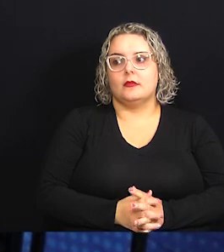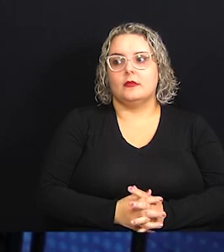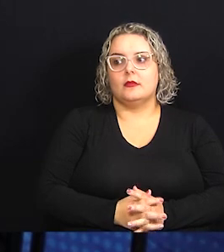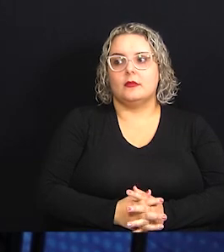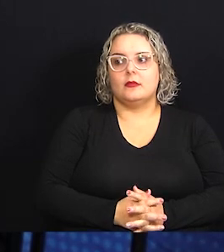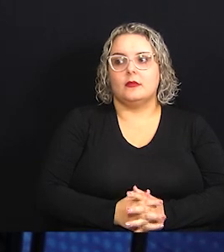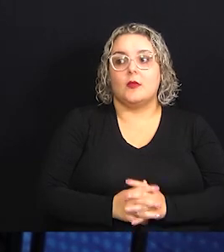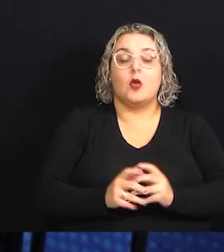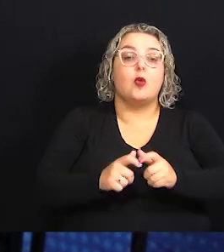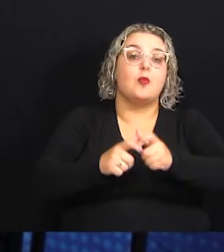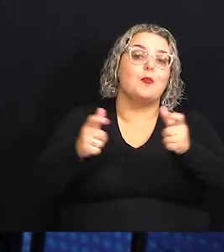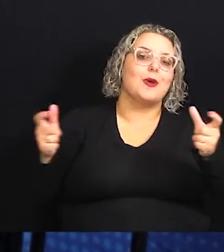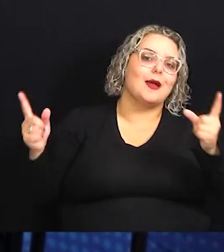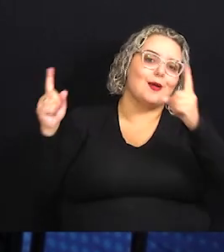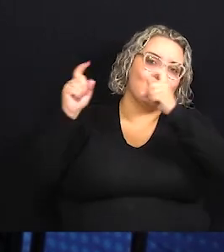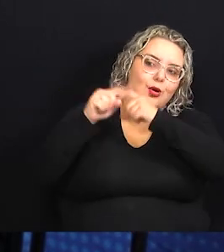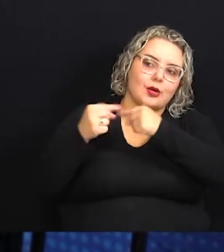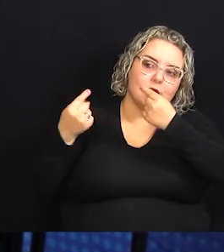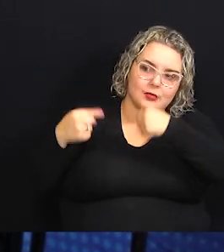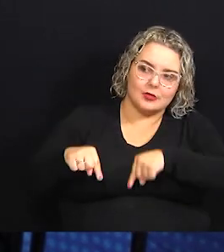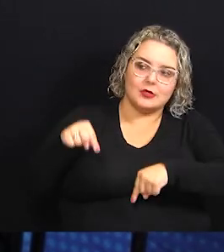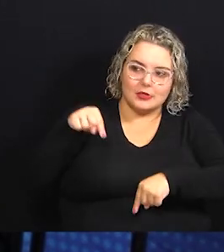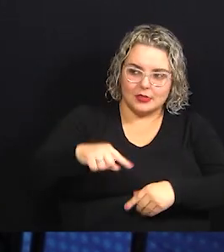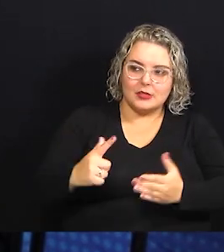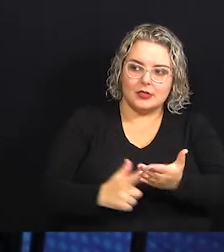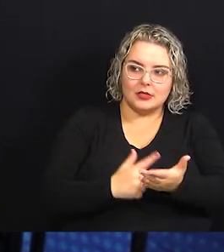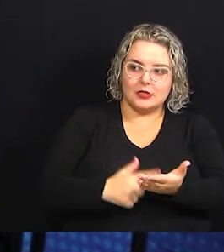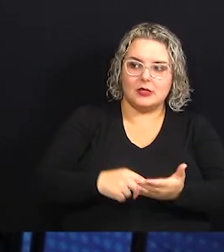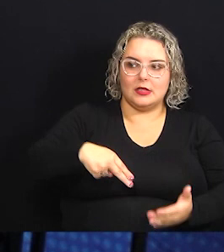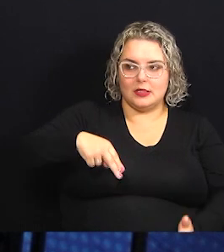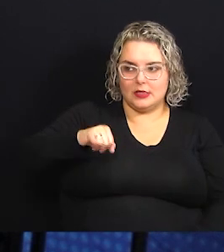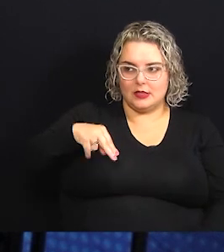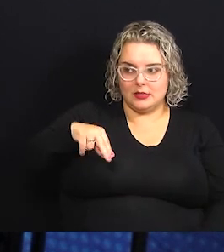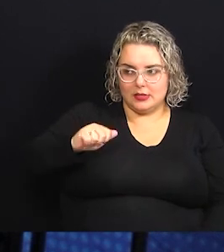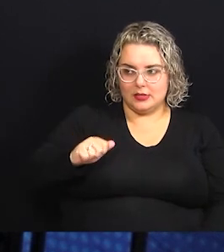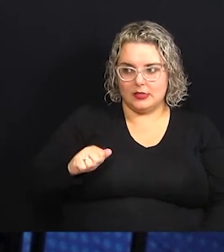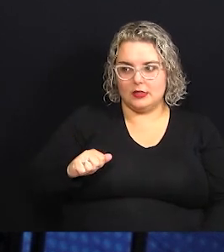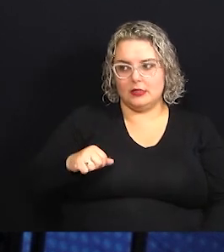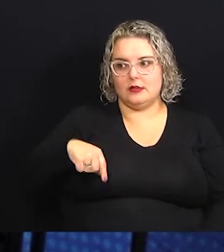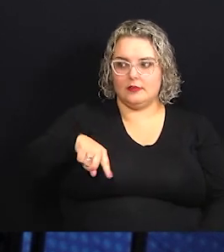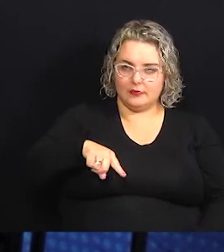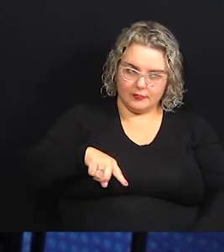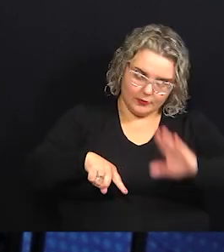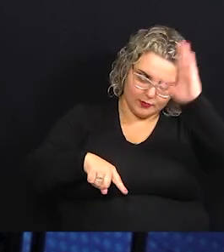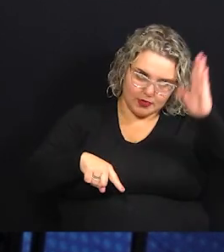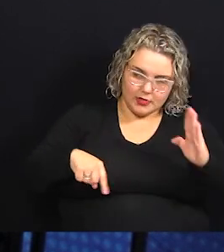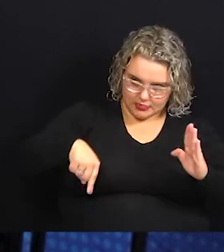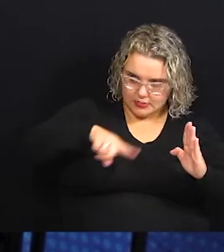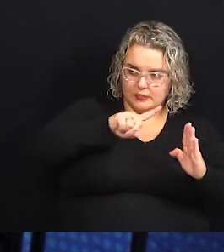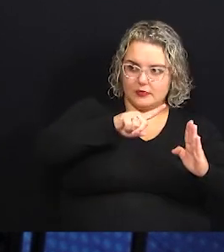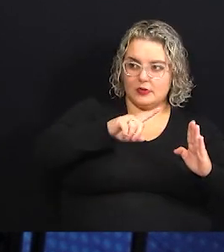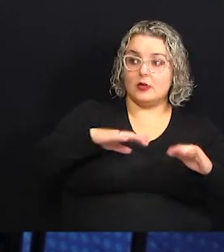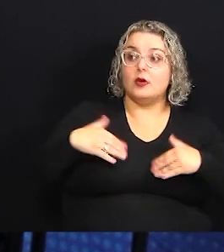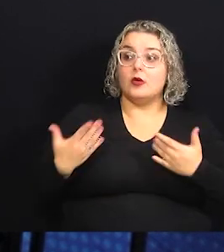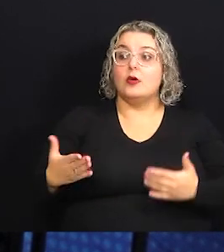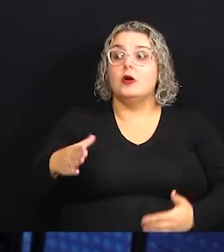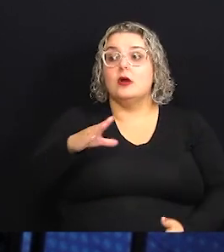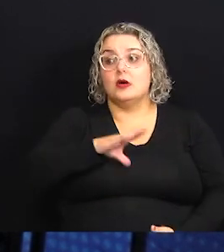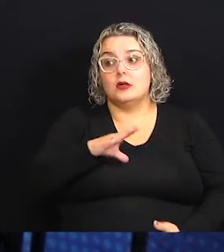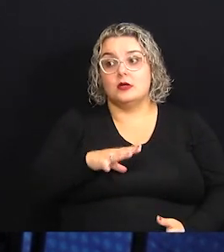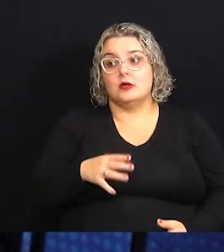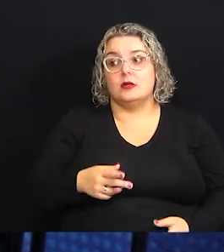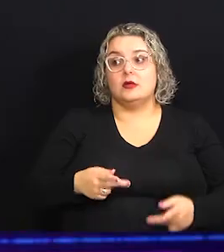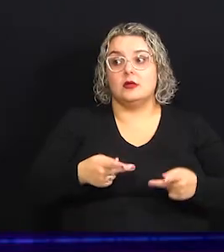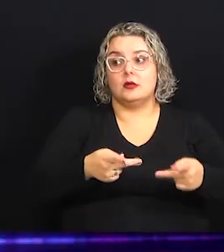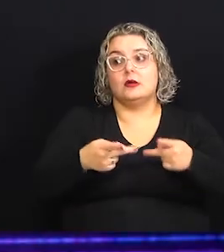O maior desafio neste livro, Nina Vai ao Brasil, na verdade, foi decidir quais seriam as cidades que ela ia